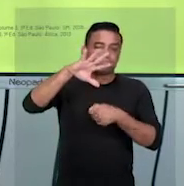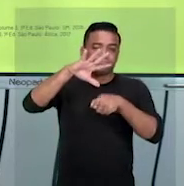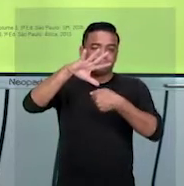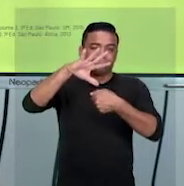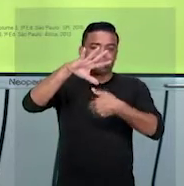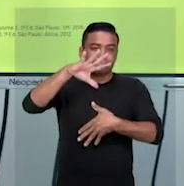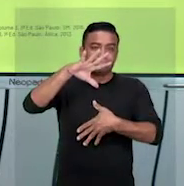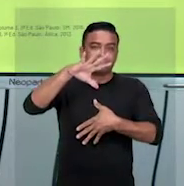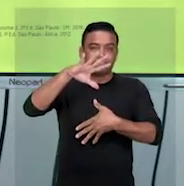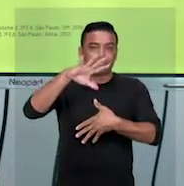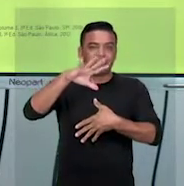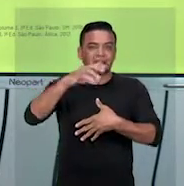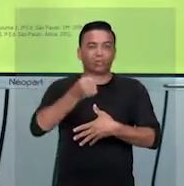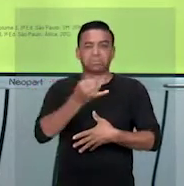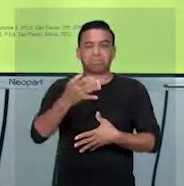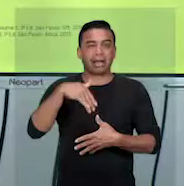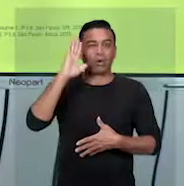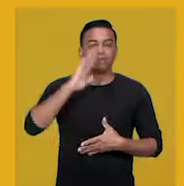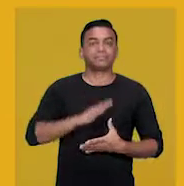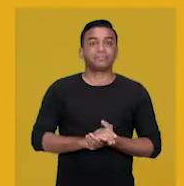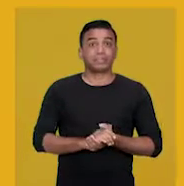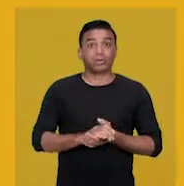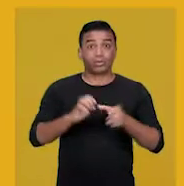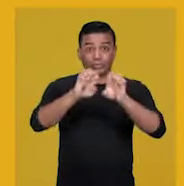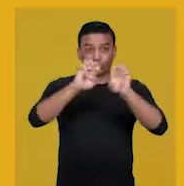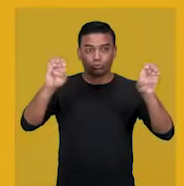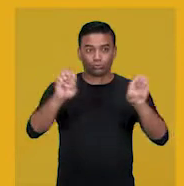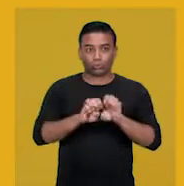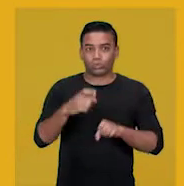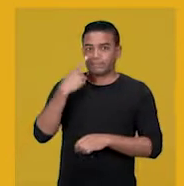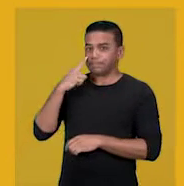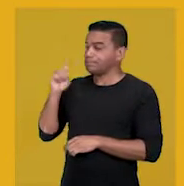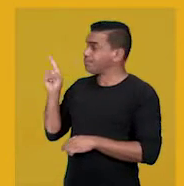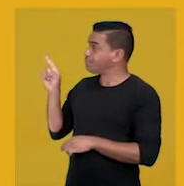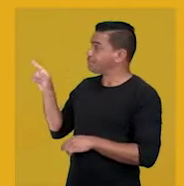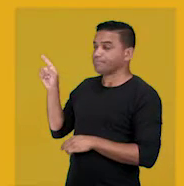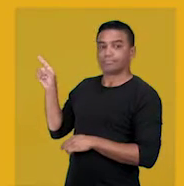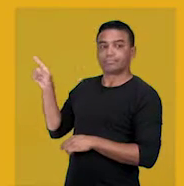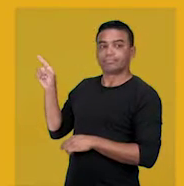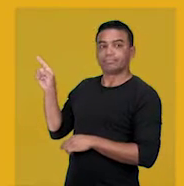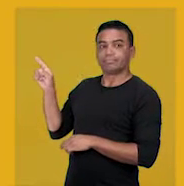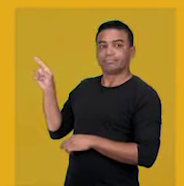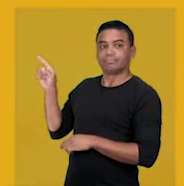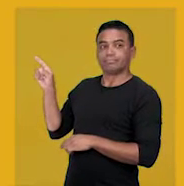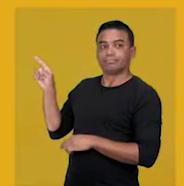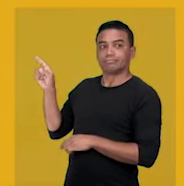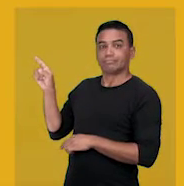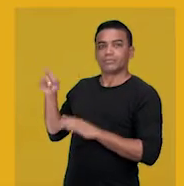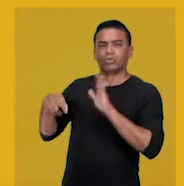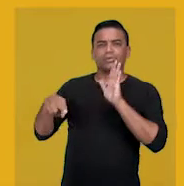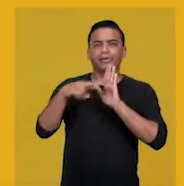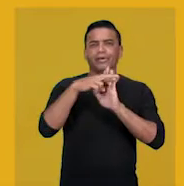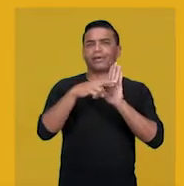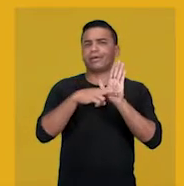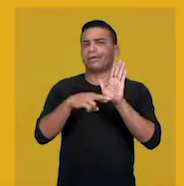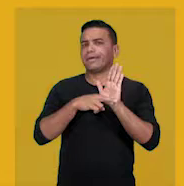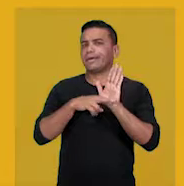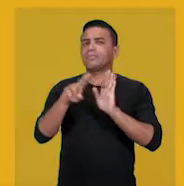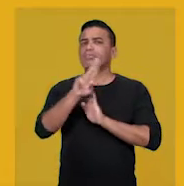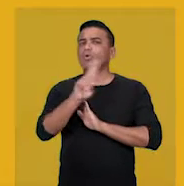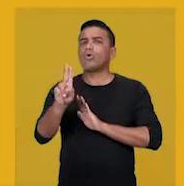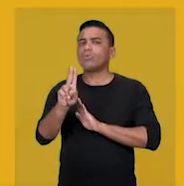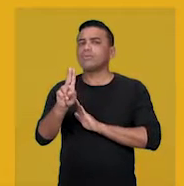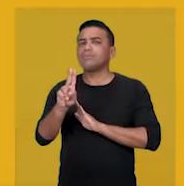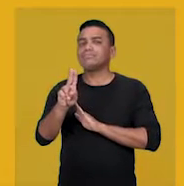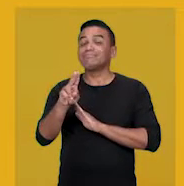Então, voltando aqui na estrutura, nós temos então a estrutura do octano E temos aqui a regrinha em relação ao nome,